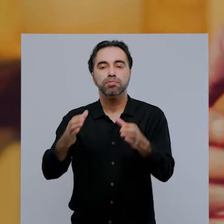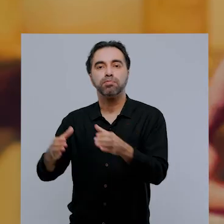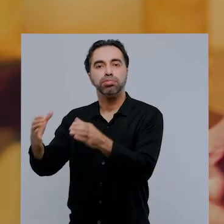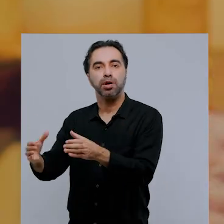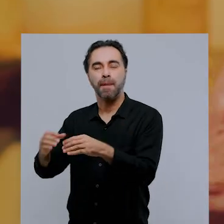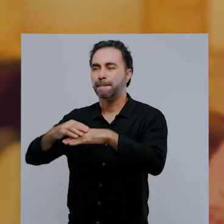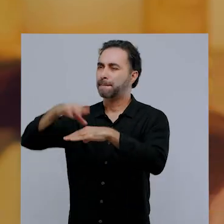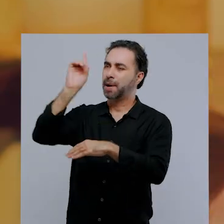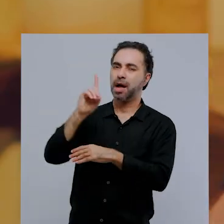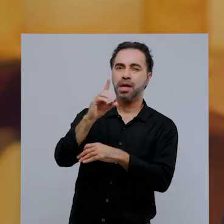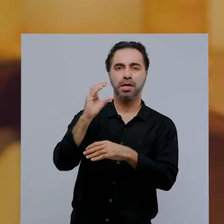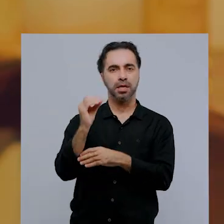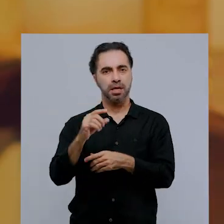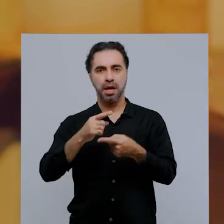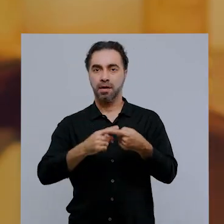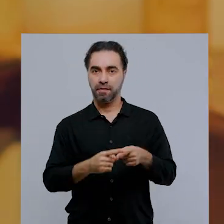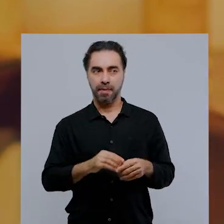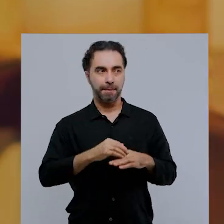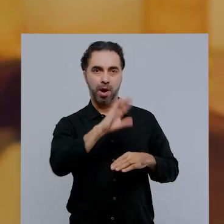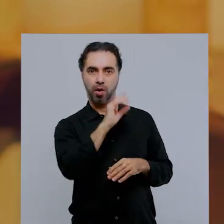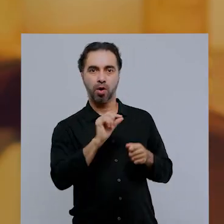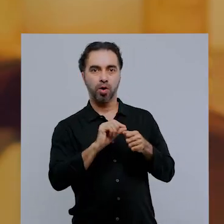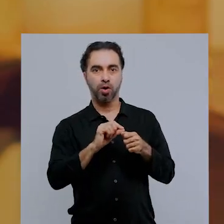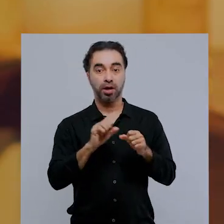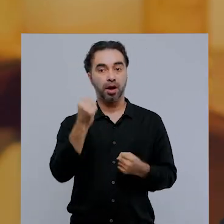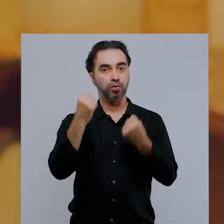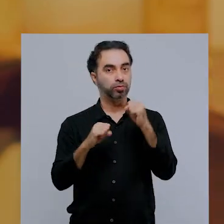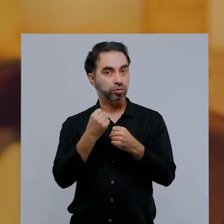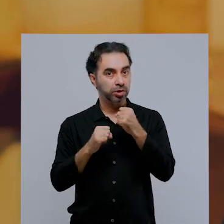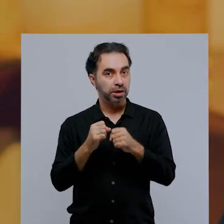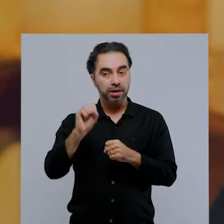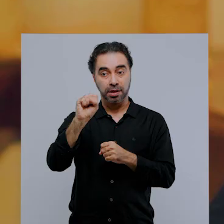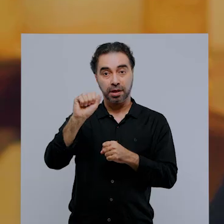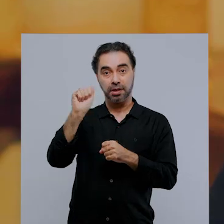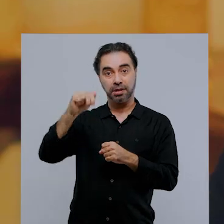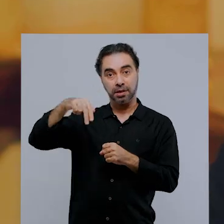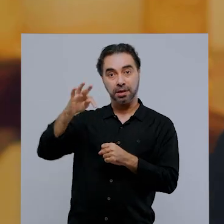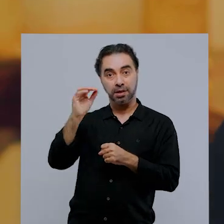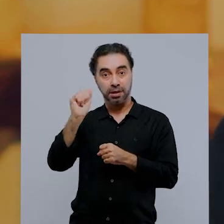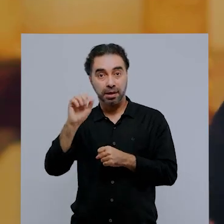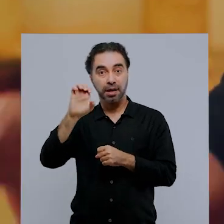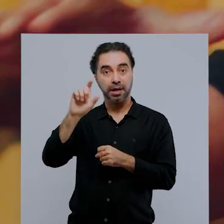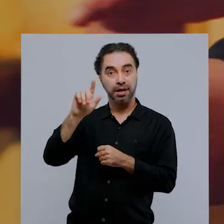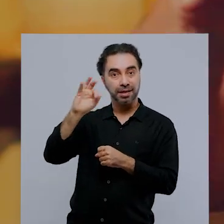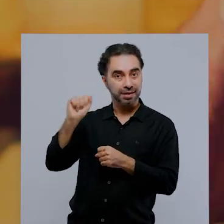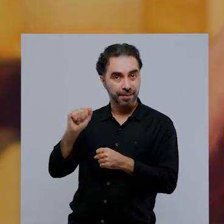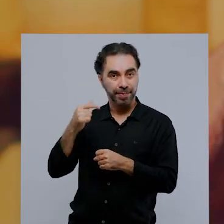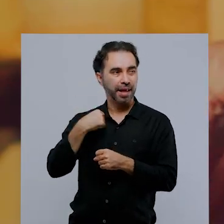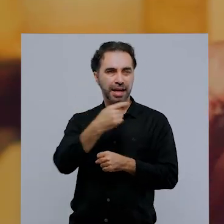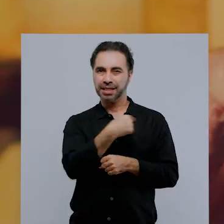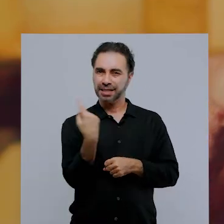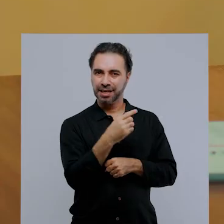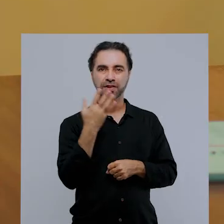mais de 10 vezes maior do que a usina Santa Elisa. E a gente, quando criança, a gente vinha no Vassoural, vinha aqui